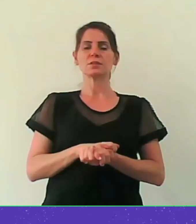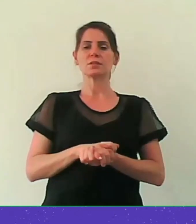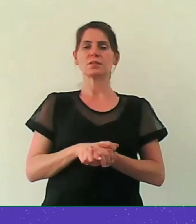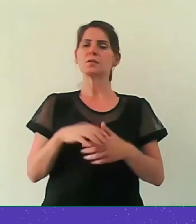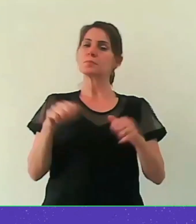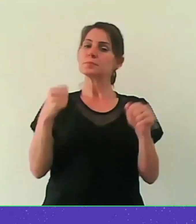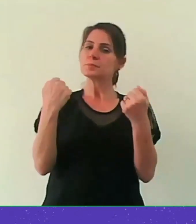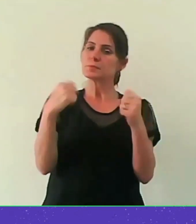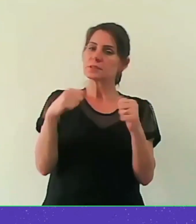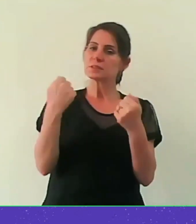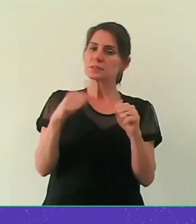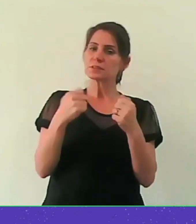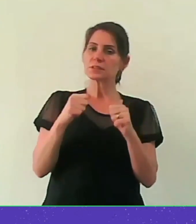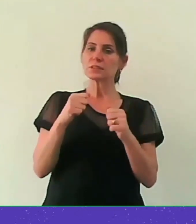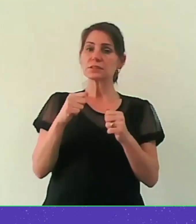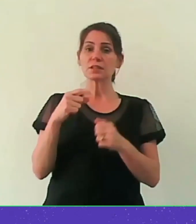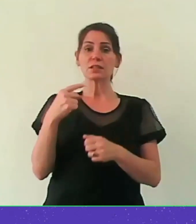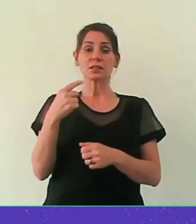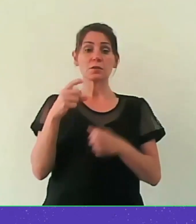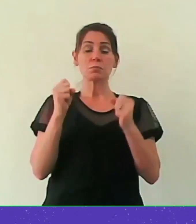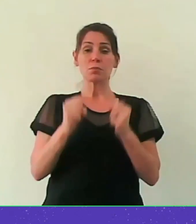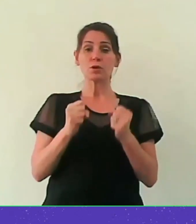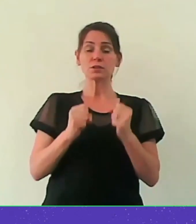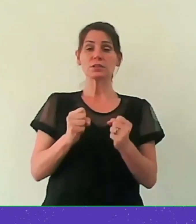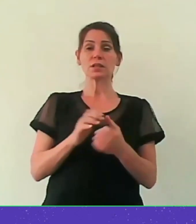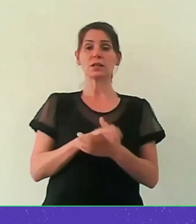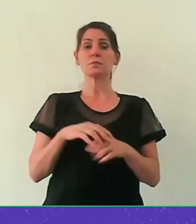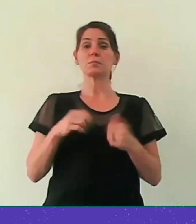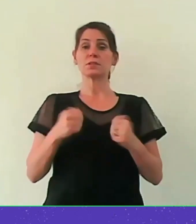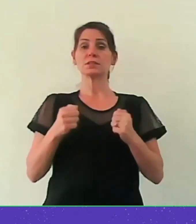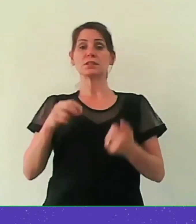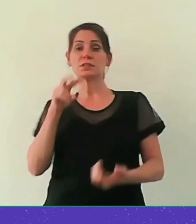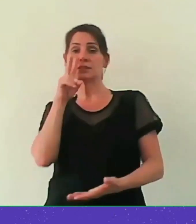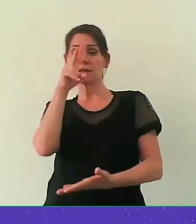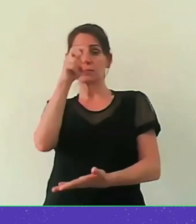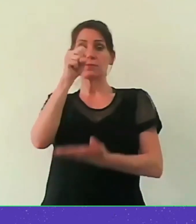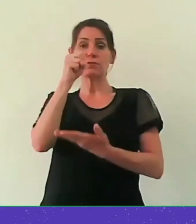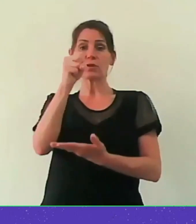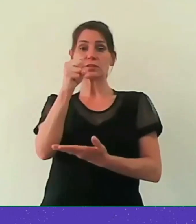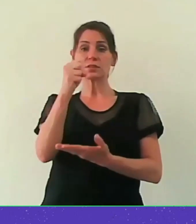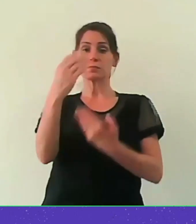que esse poder tenha força para operar em nós.